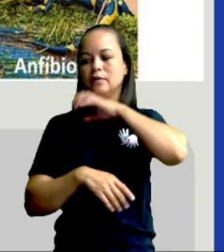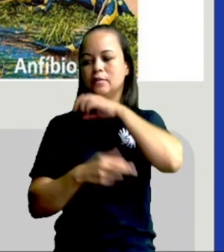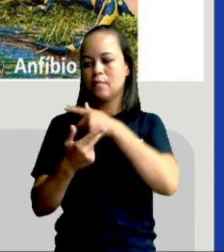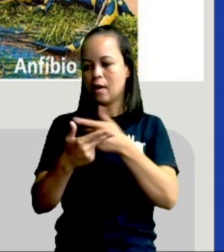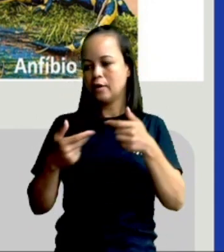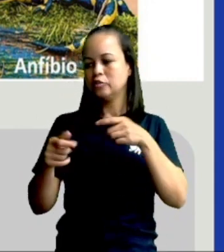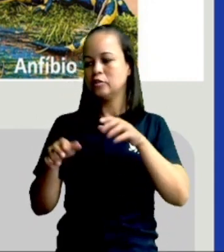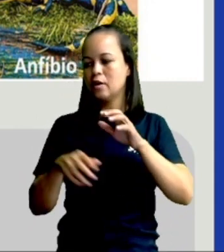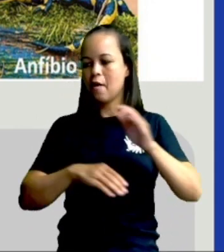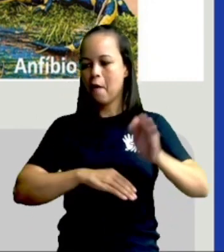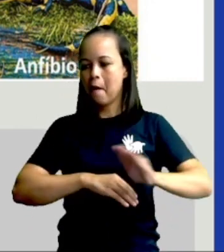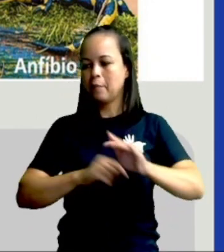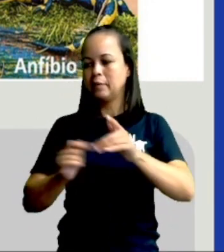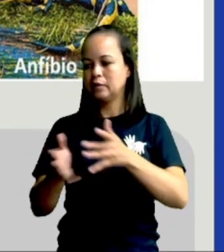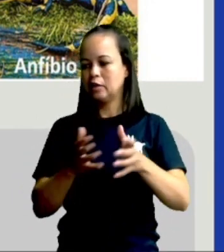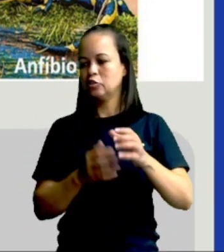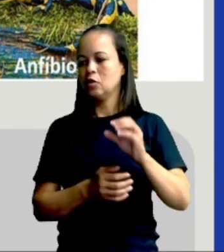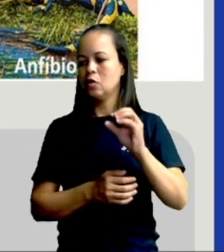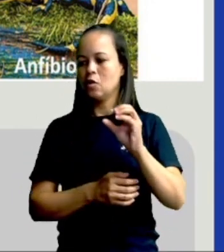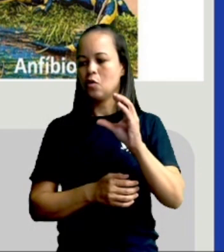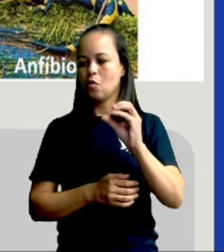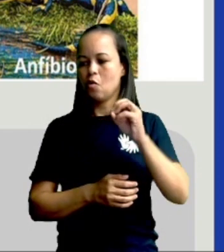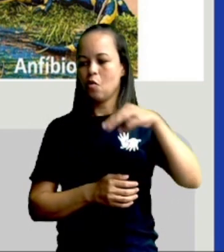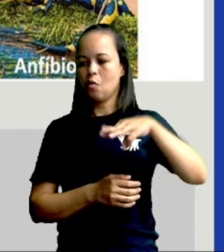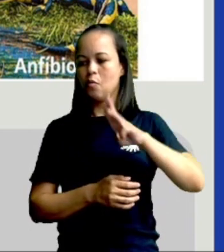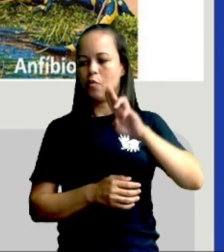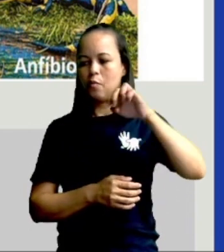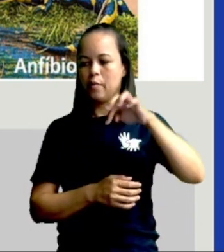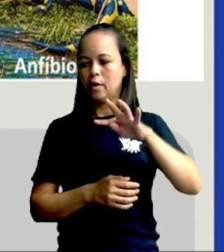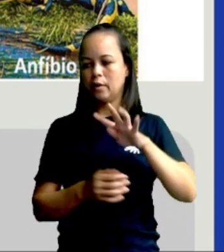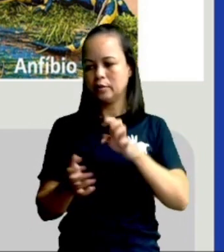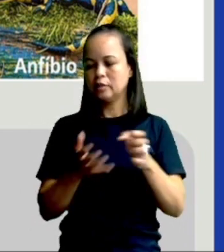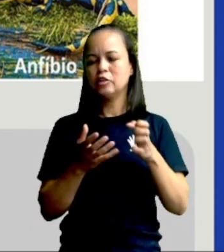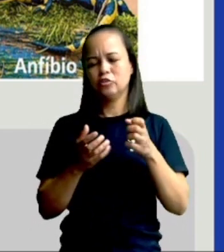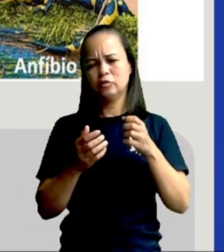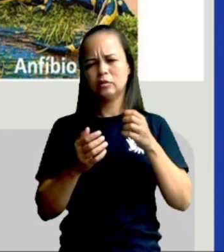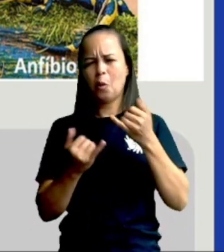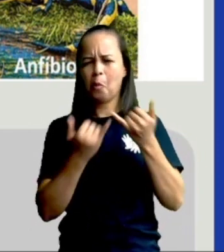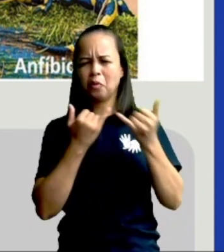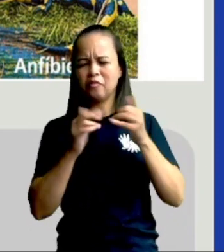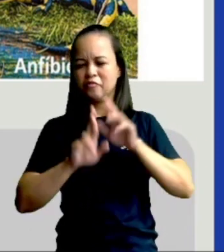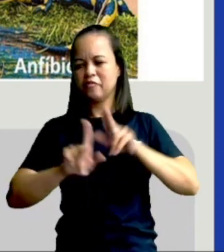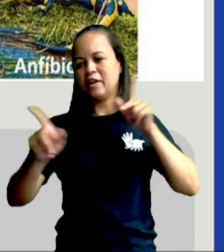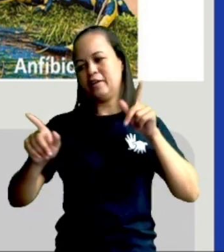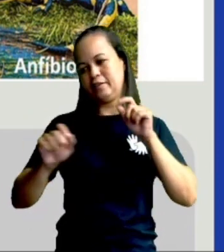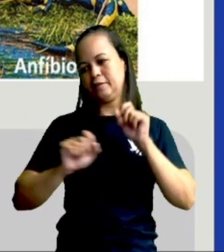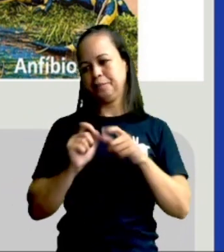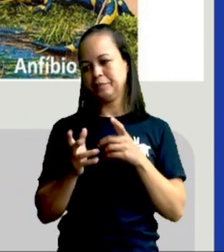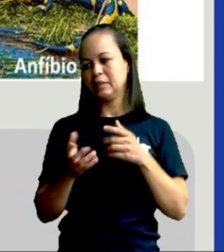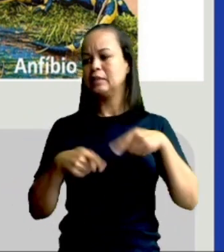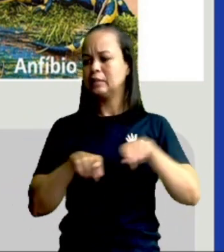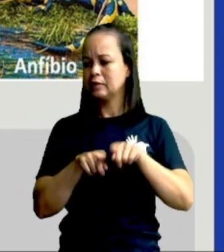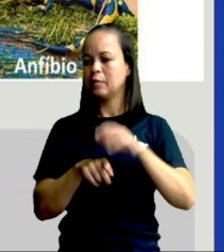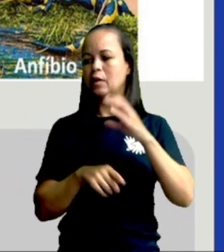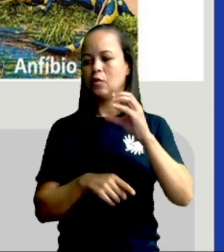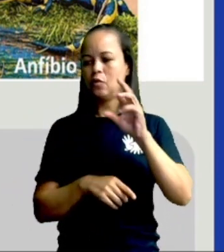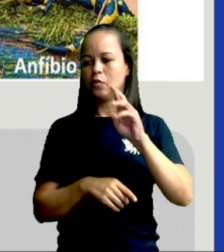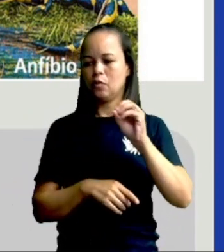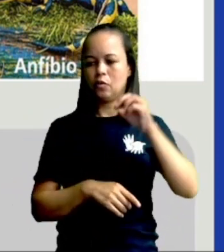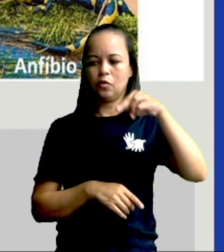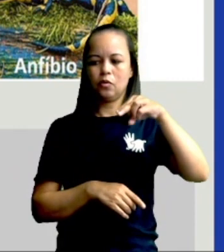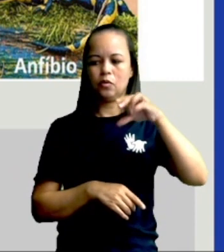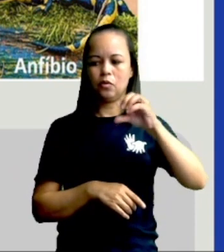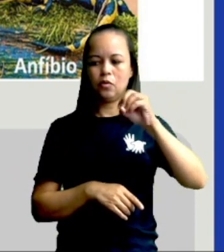serpentes. E também temos animais que não são répteis, mas comumente são confundidos como répteis. Por exemplo, como o